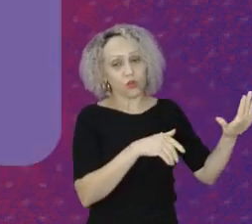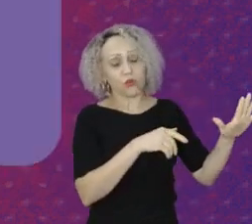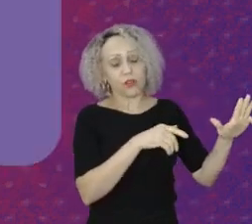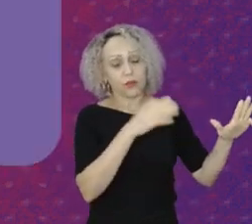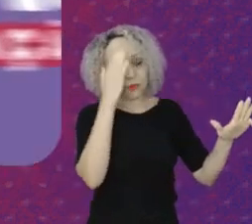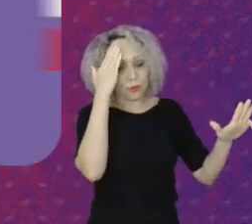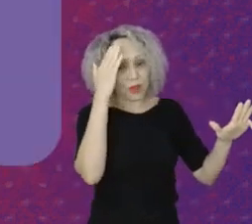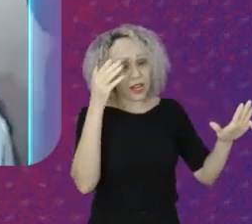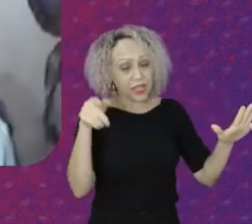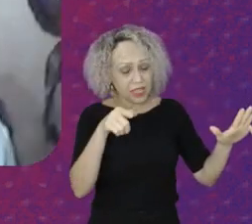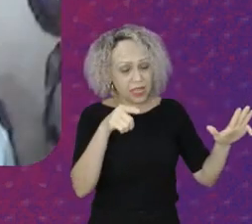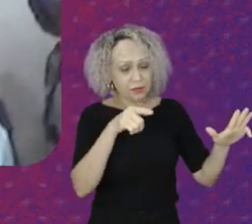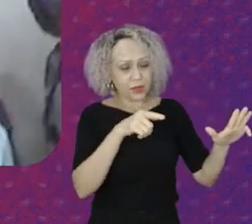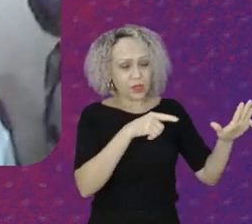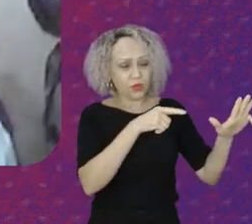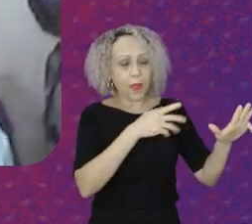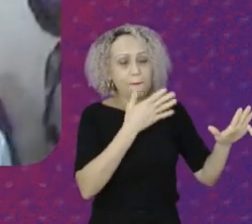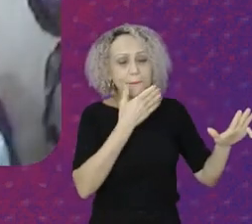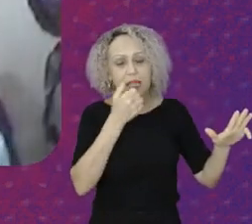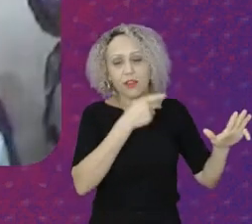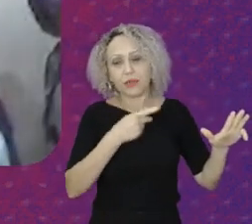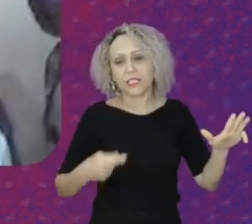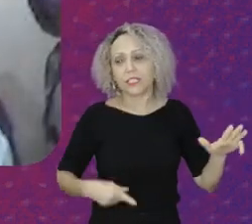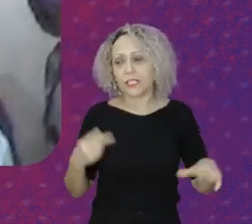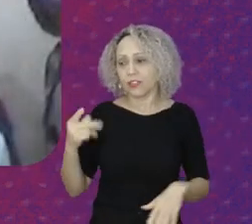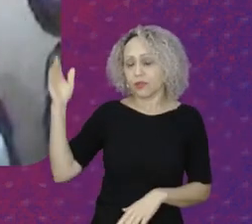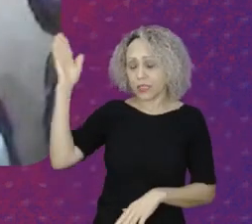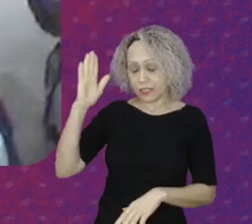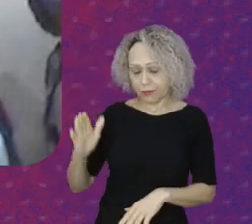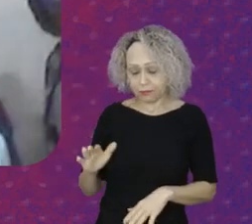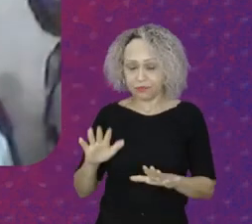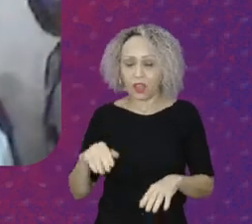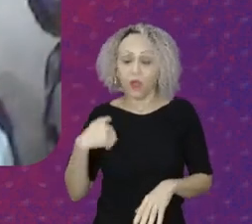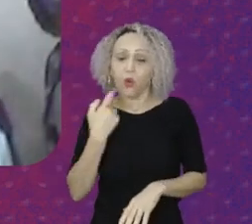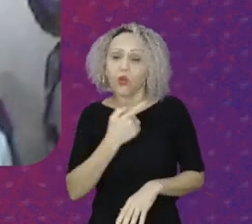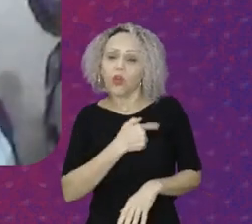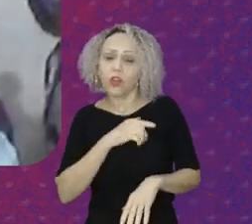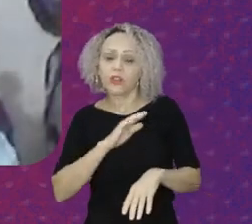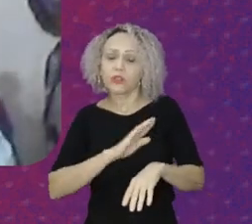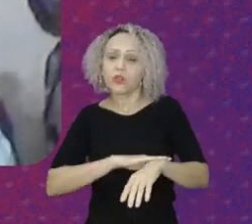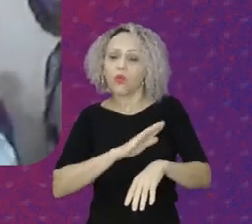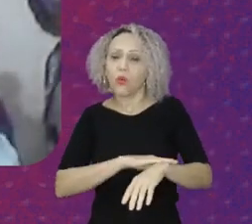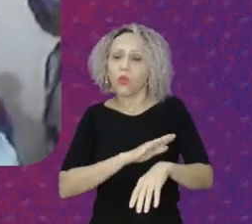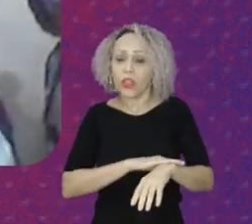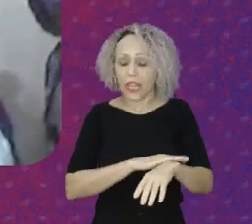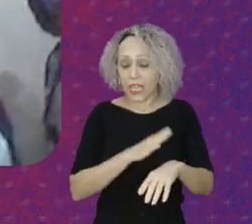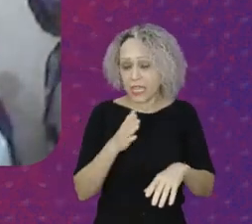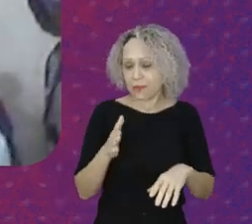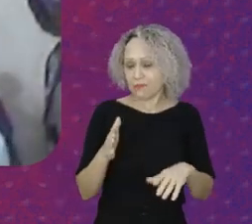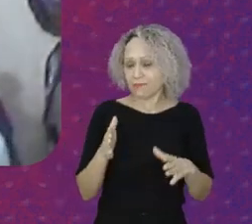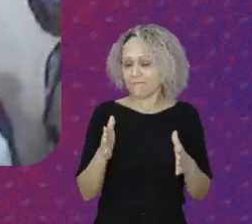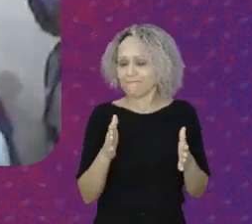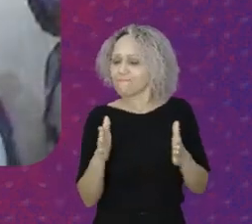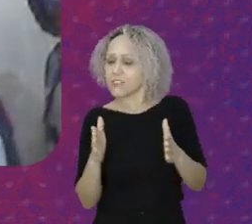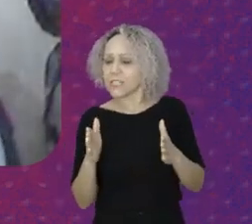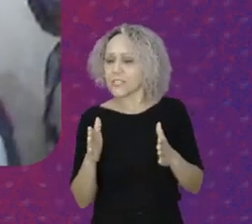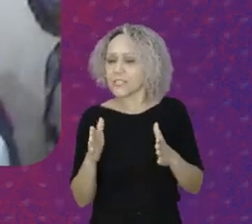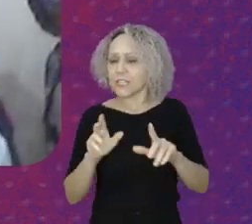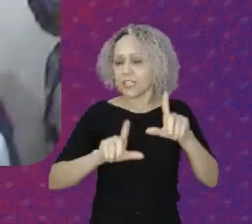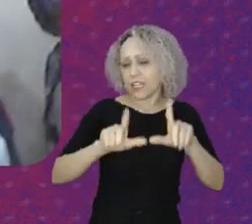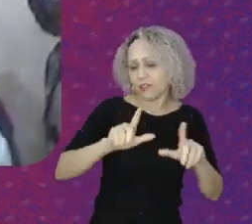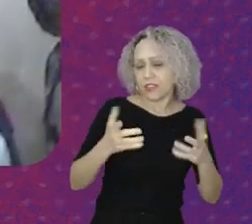Nós temos tempo curto para televisão, tempo pequeno, apesar de agora nós temos as nossas cotas